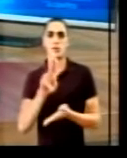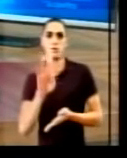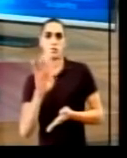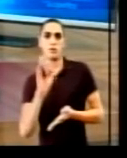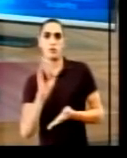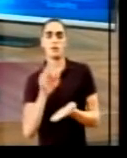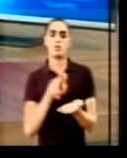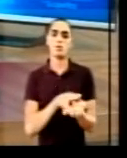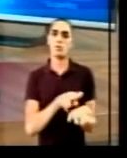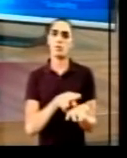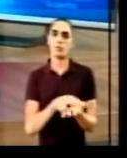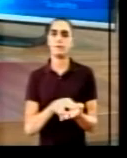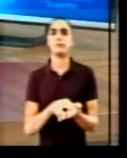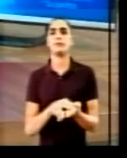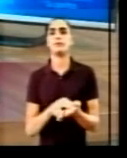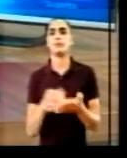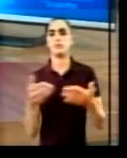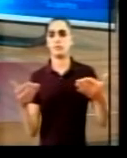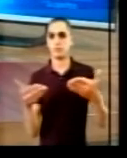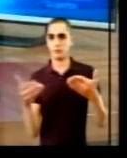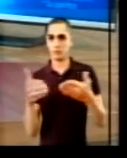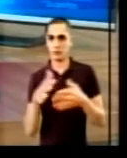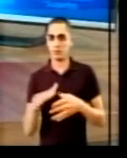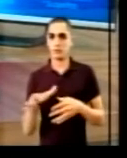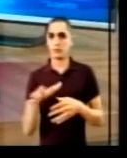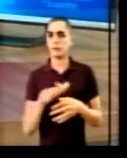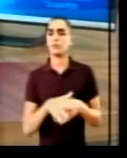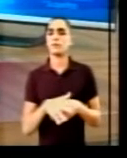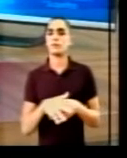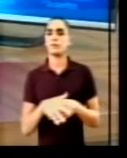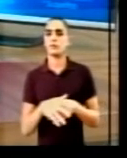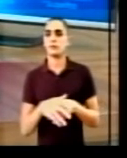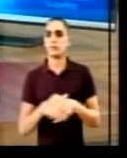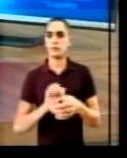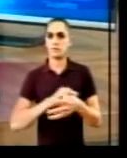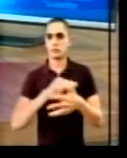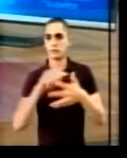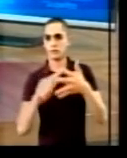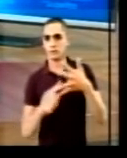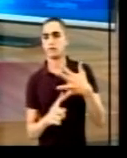No cenário 4, nós teríamos